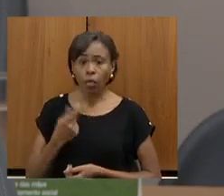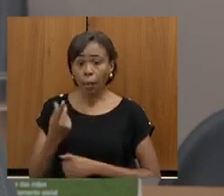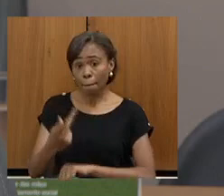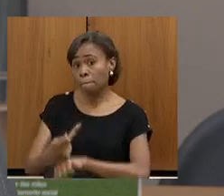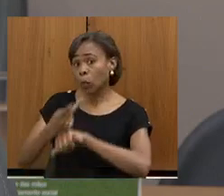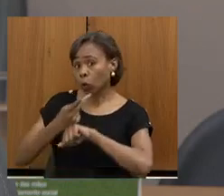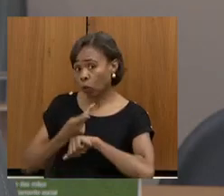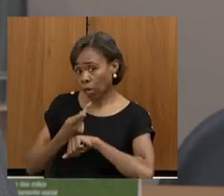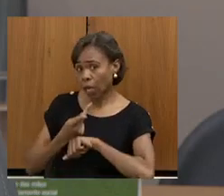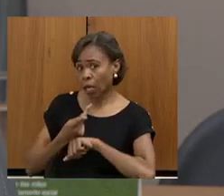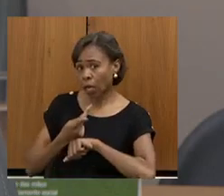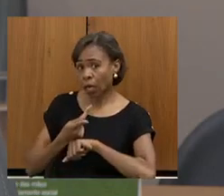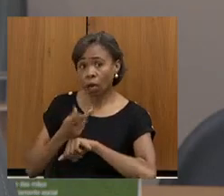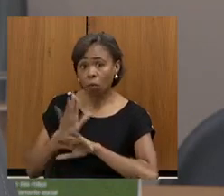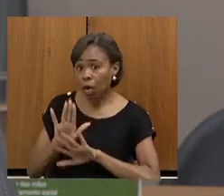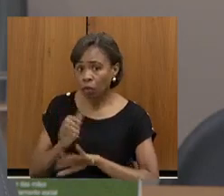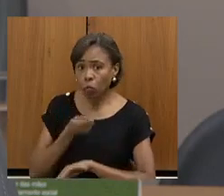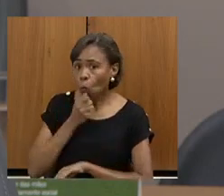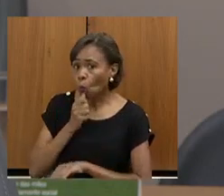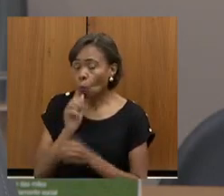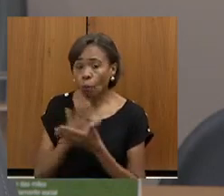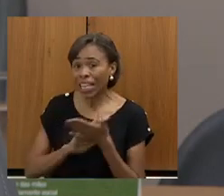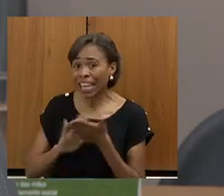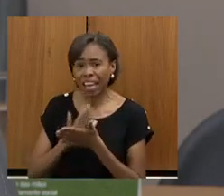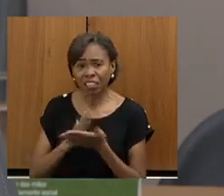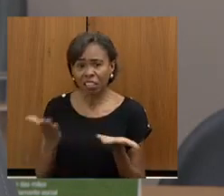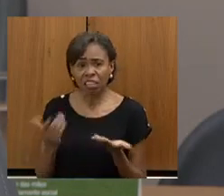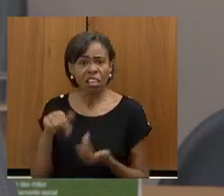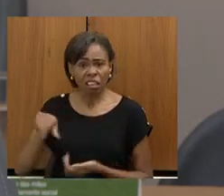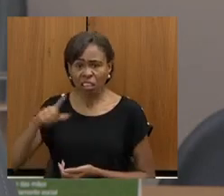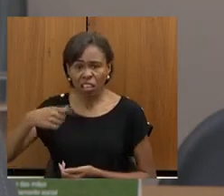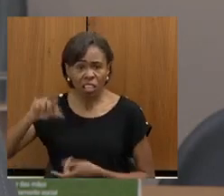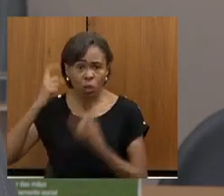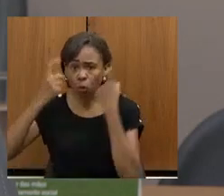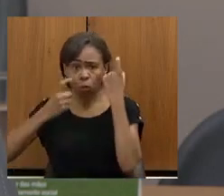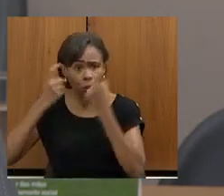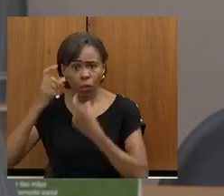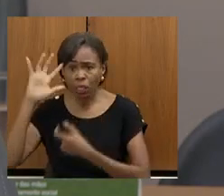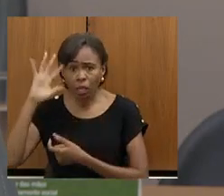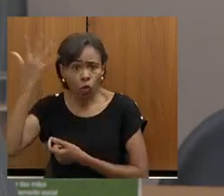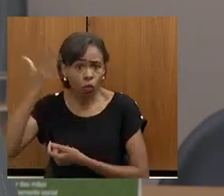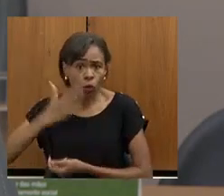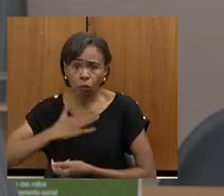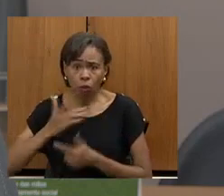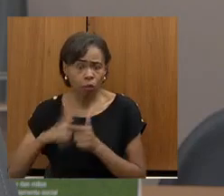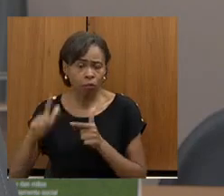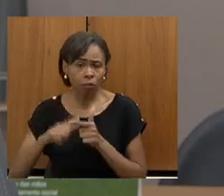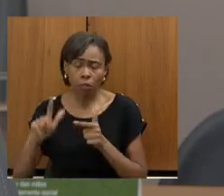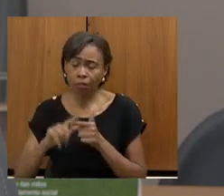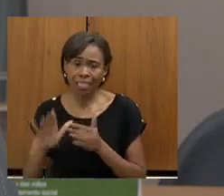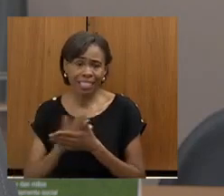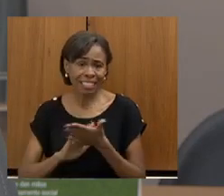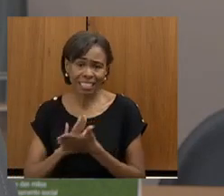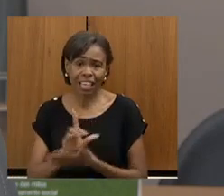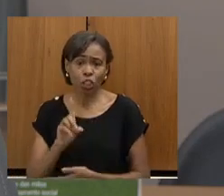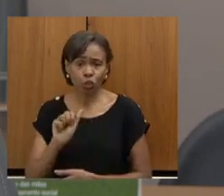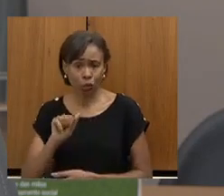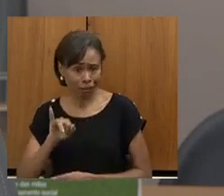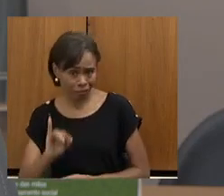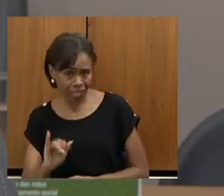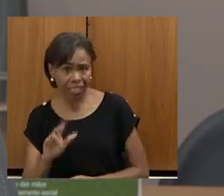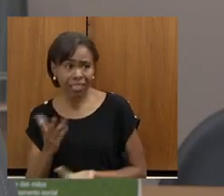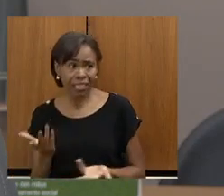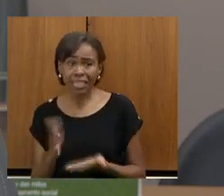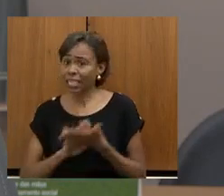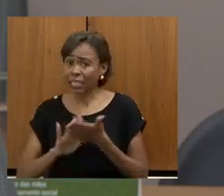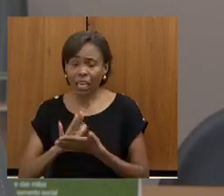não me procurou mais. Eles não estão mais preocupados em resolver a minha situação e a situação do Davi, só querem